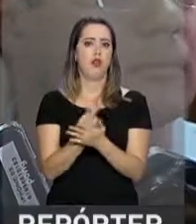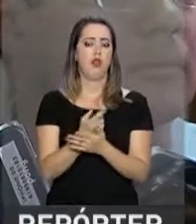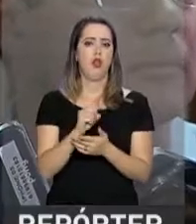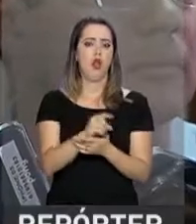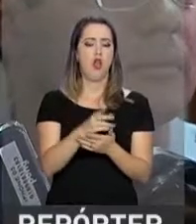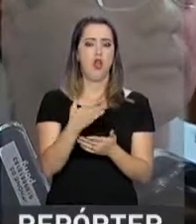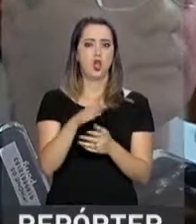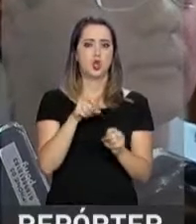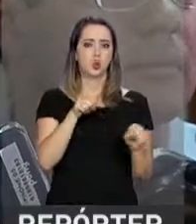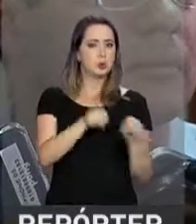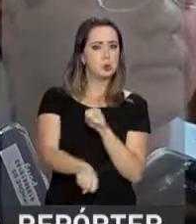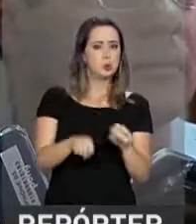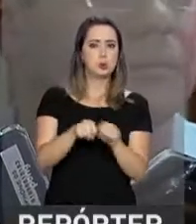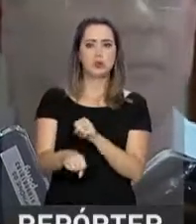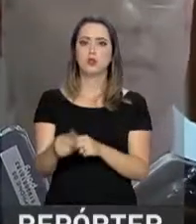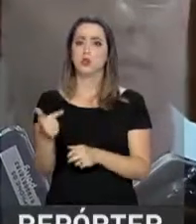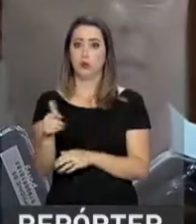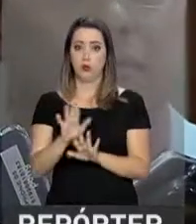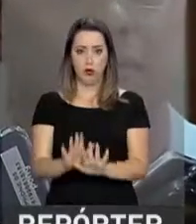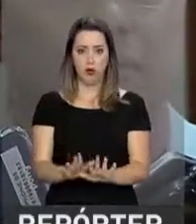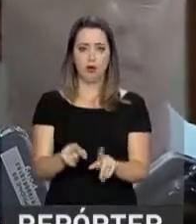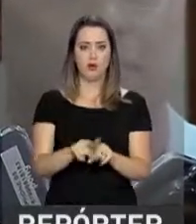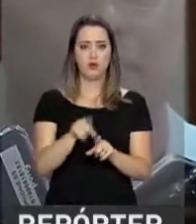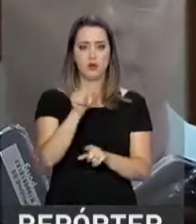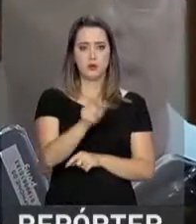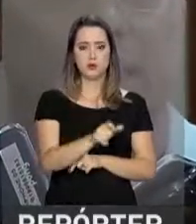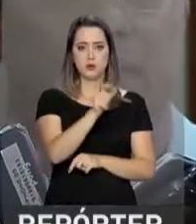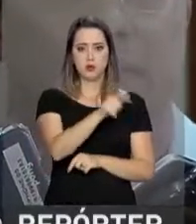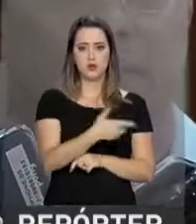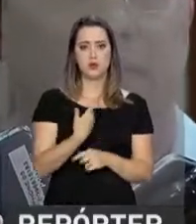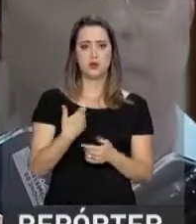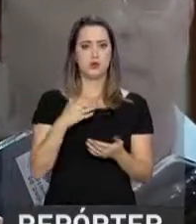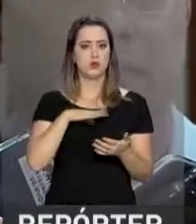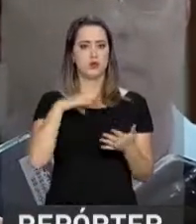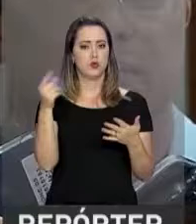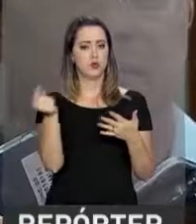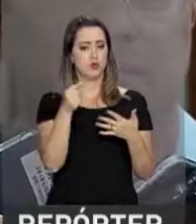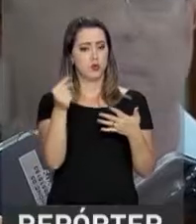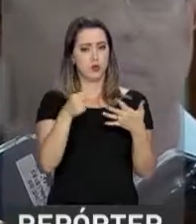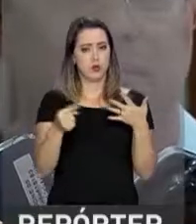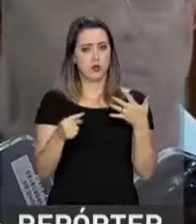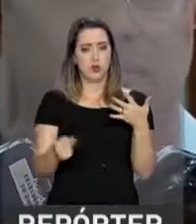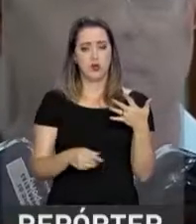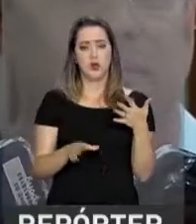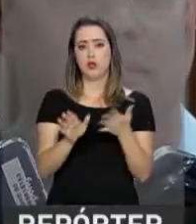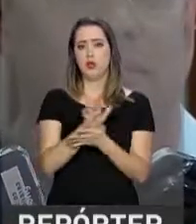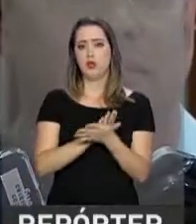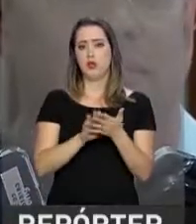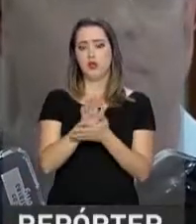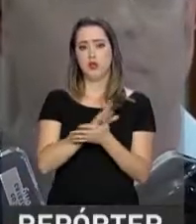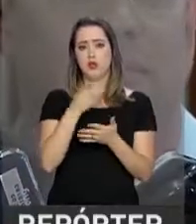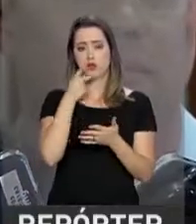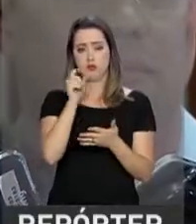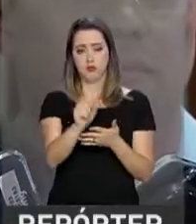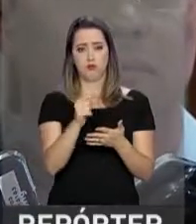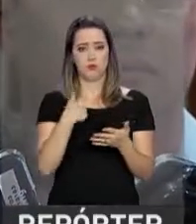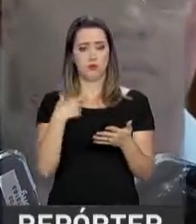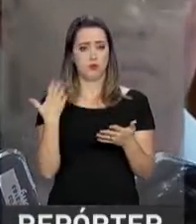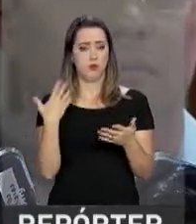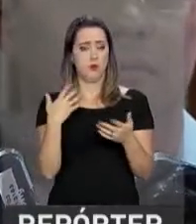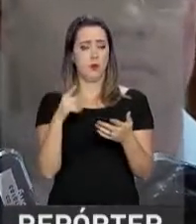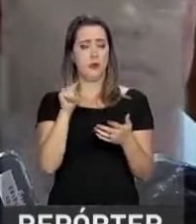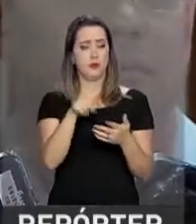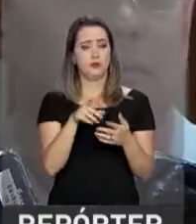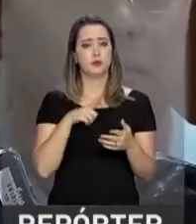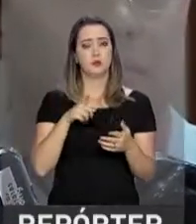sangue essas que tiveram bom comportamento e não estão capitulados o tipificados como nenhum desses crimes que eu aqui citei elas